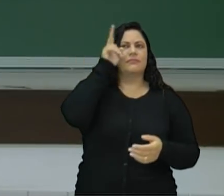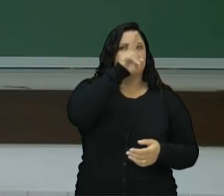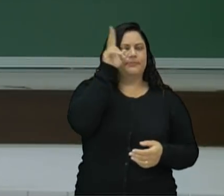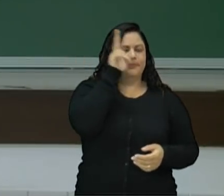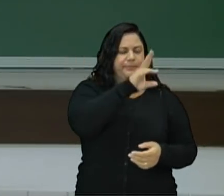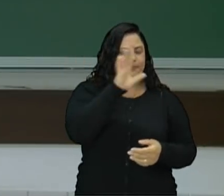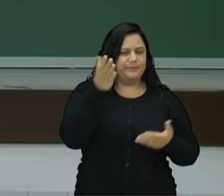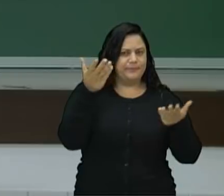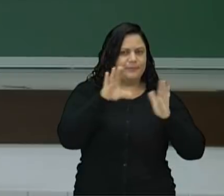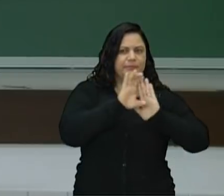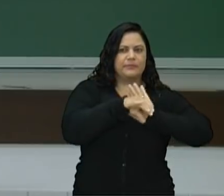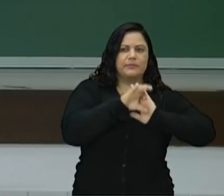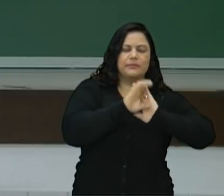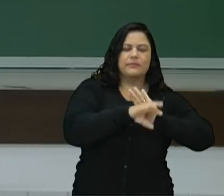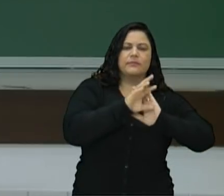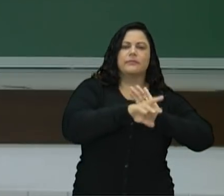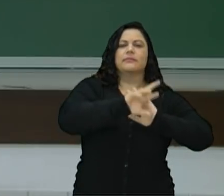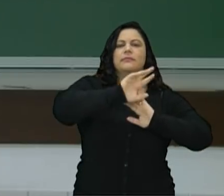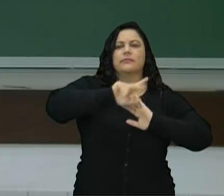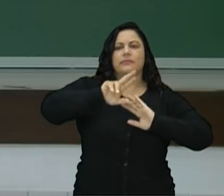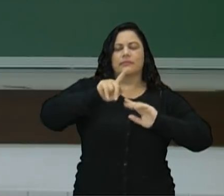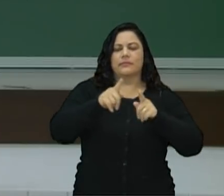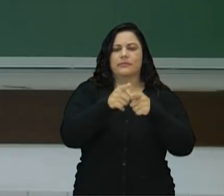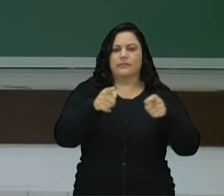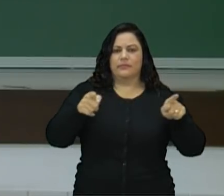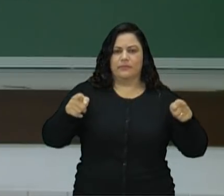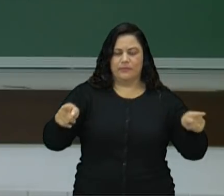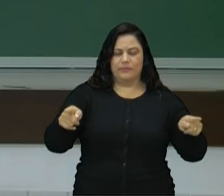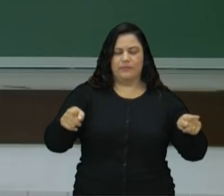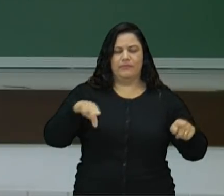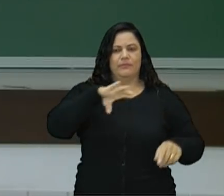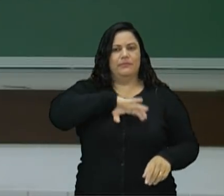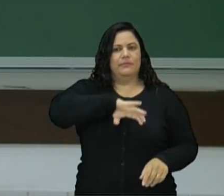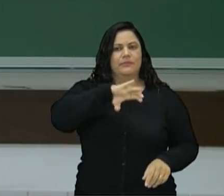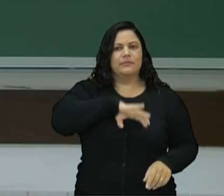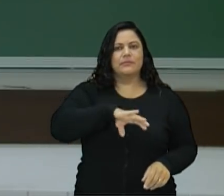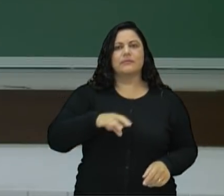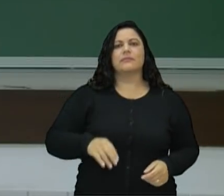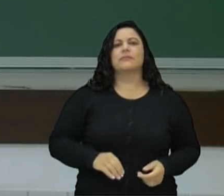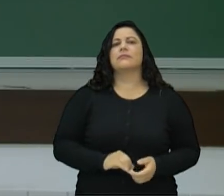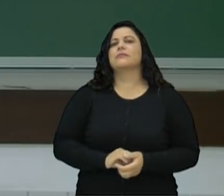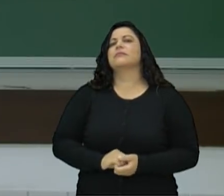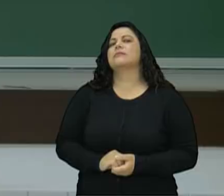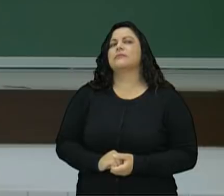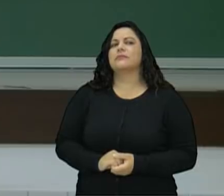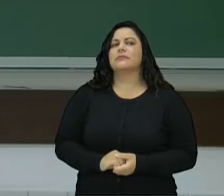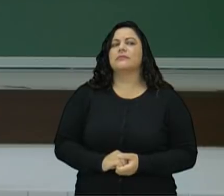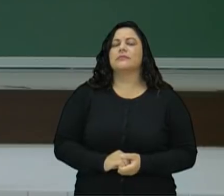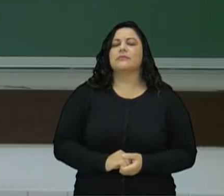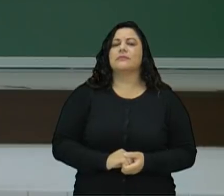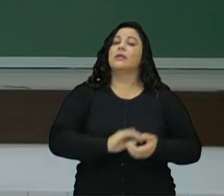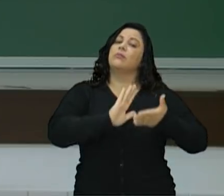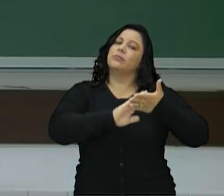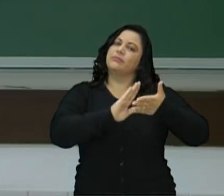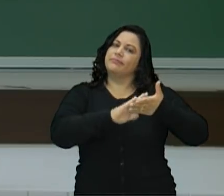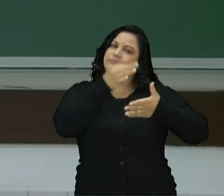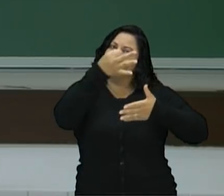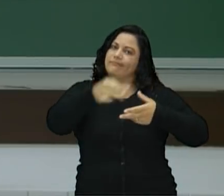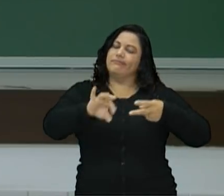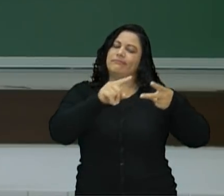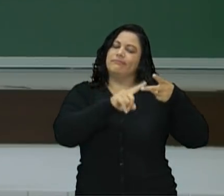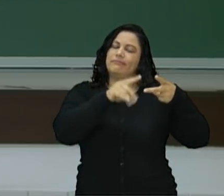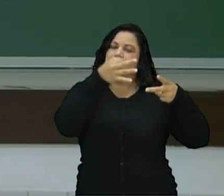nesses conceitos aí presentes na nossa gramática normativa da língua portuguesa nessa aula. Ok? Então, parabéns aí para quem marcou